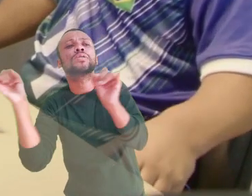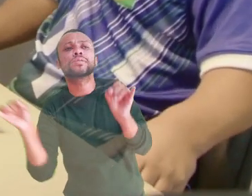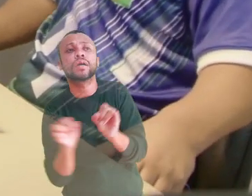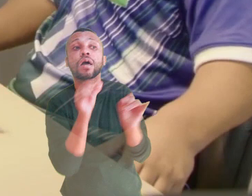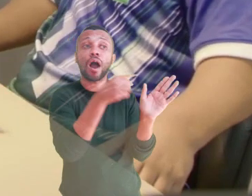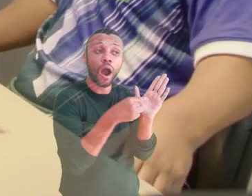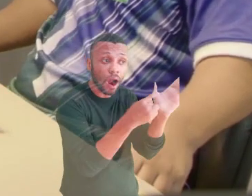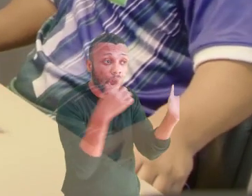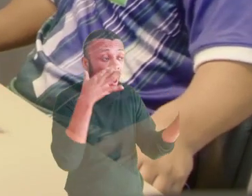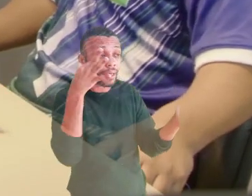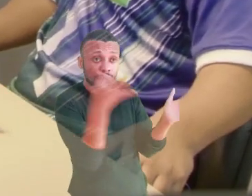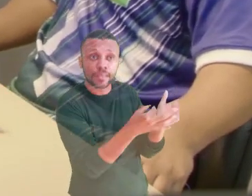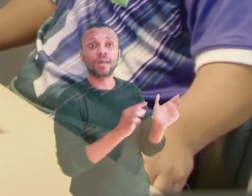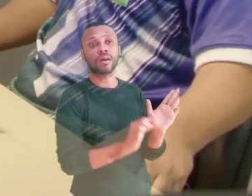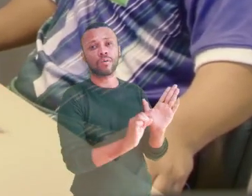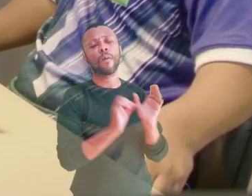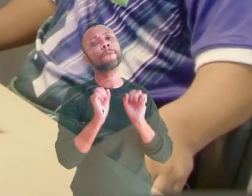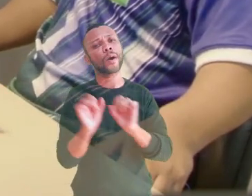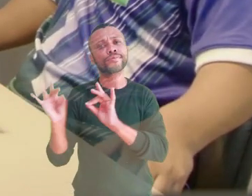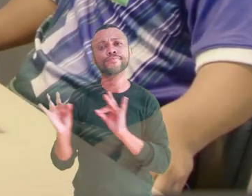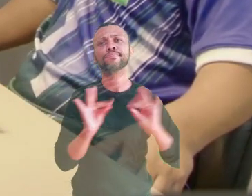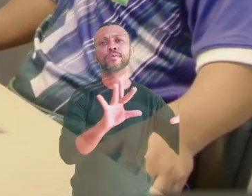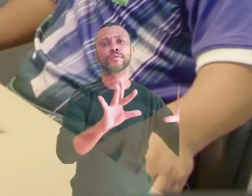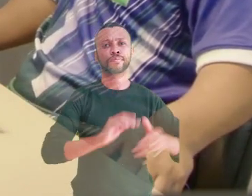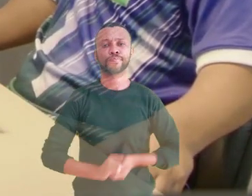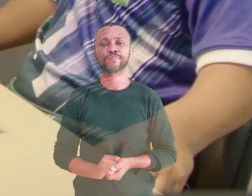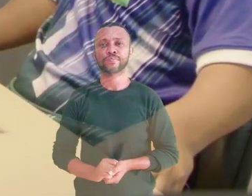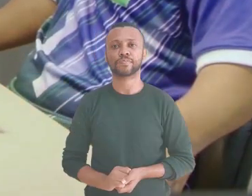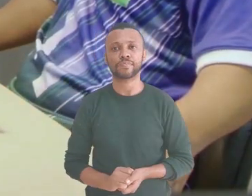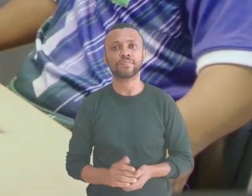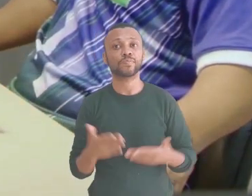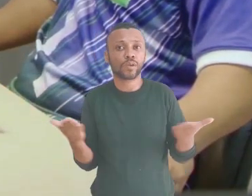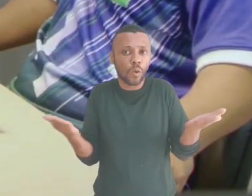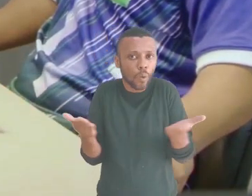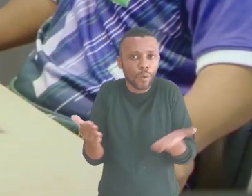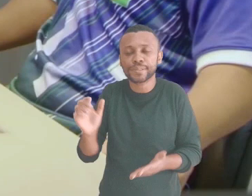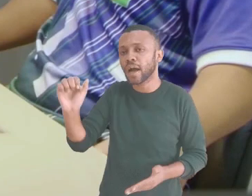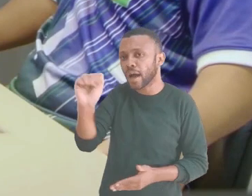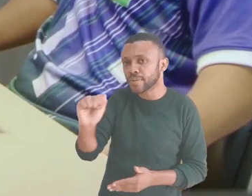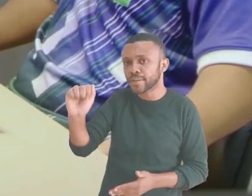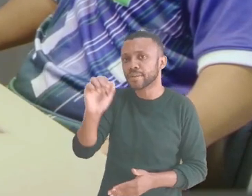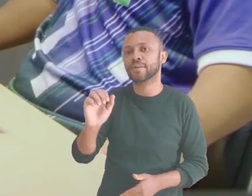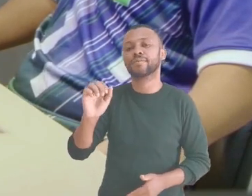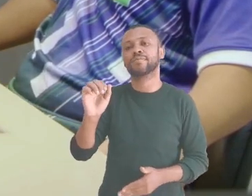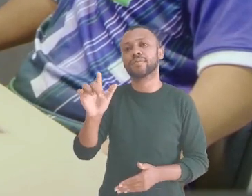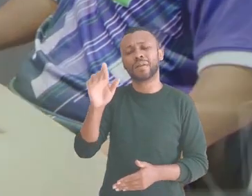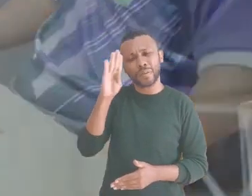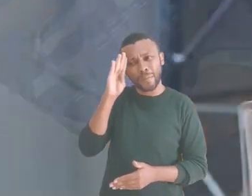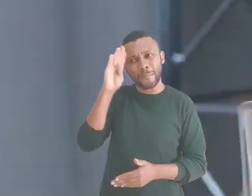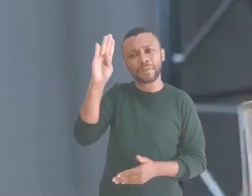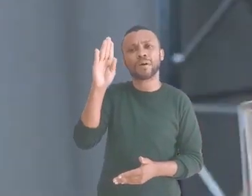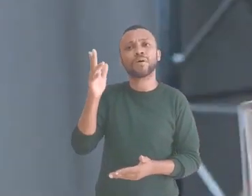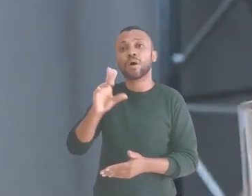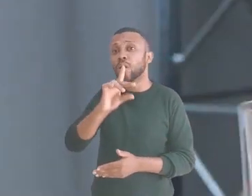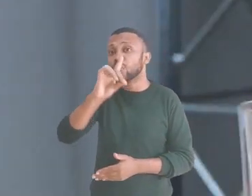verdade não, tá? E hoje é o que eu falei, nessa coisa de a Anabra, dia 25 é o nosso dia, o